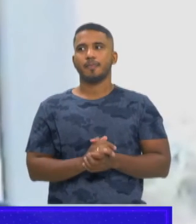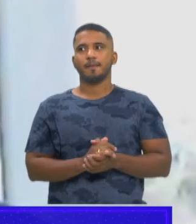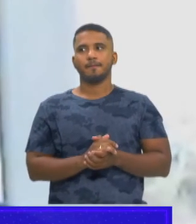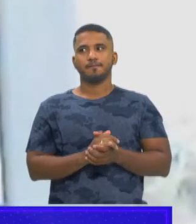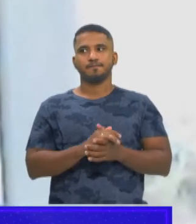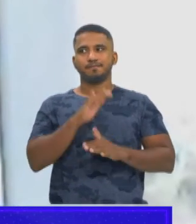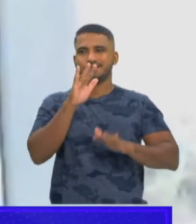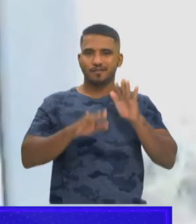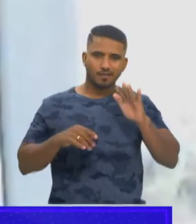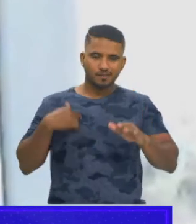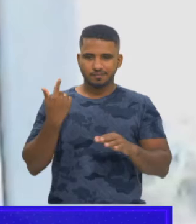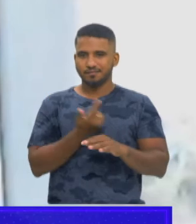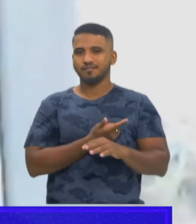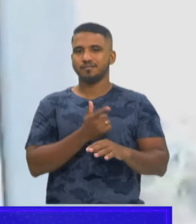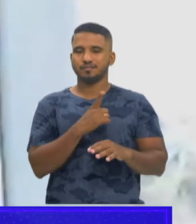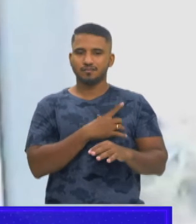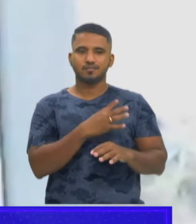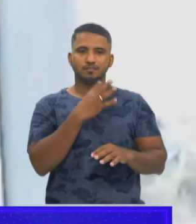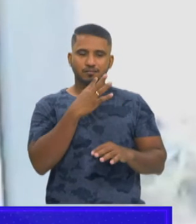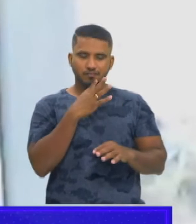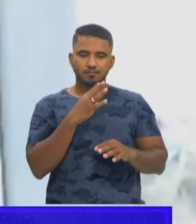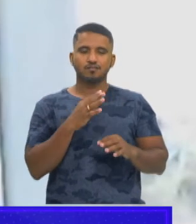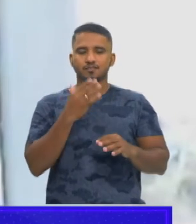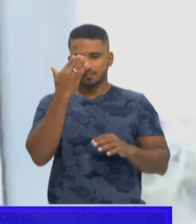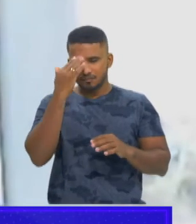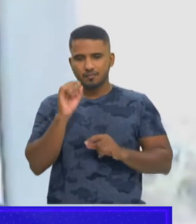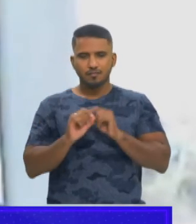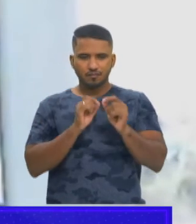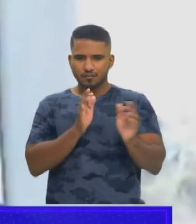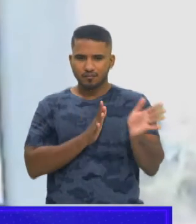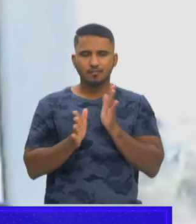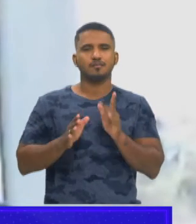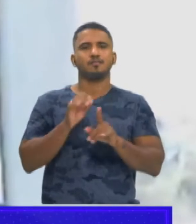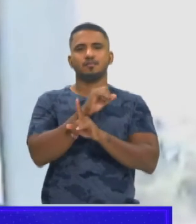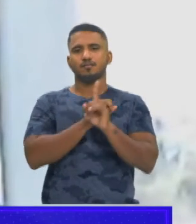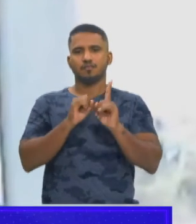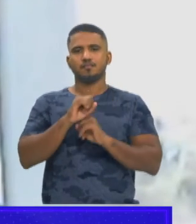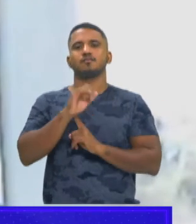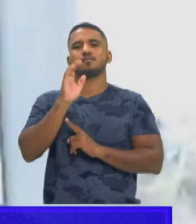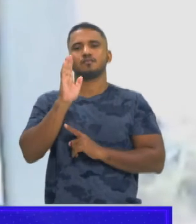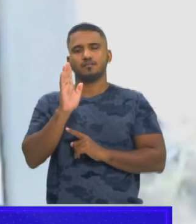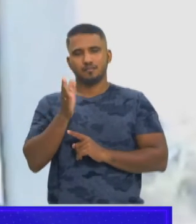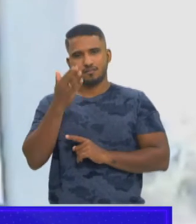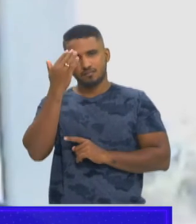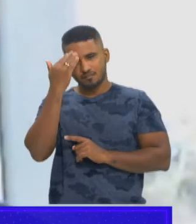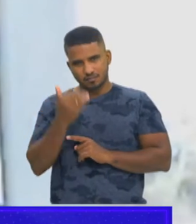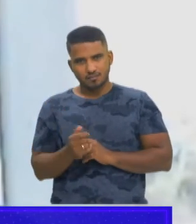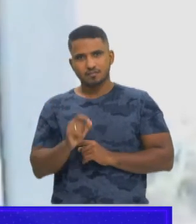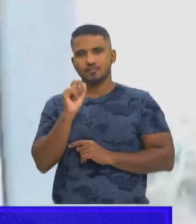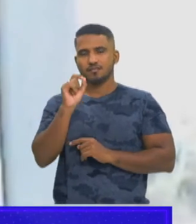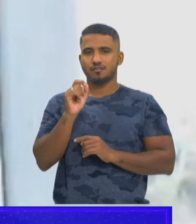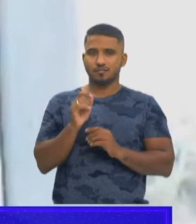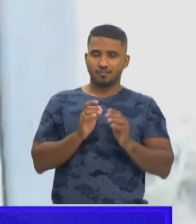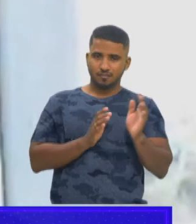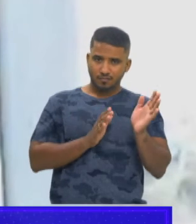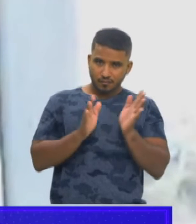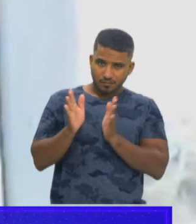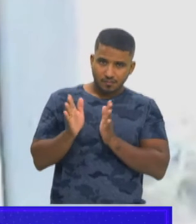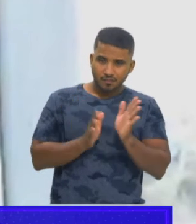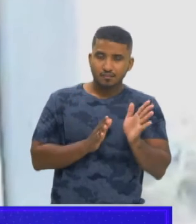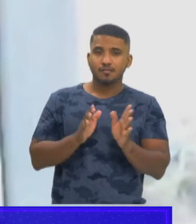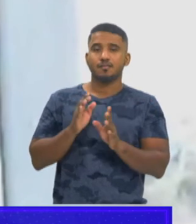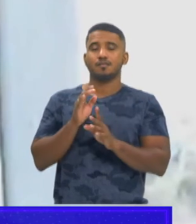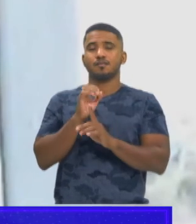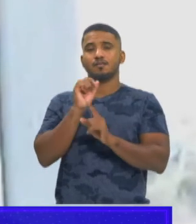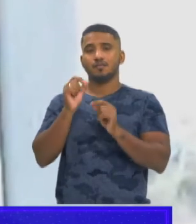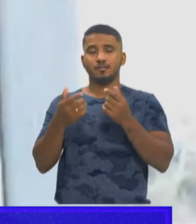temos conhecimento sobre acessibilidade, a sociedade civil tem conhecimento da Lei Brasileira de Inclusão, mas